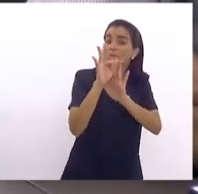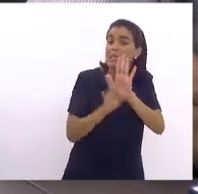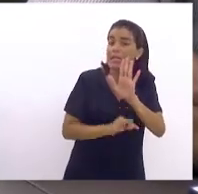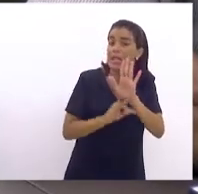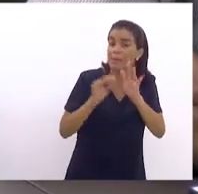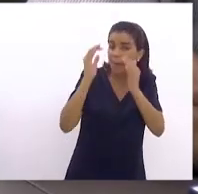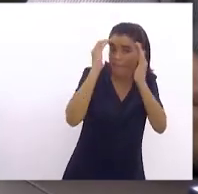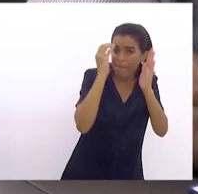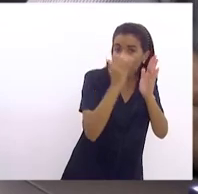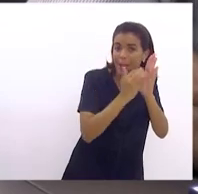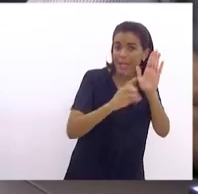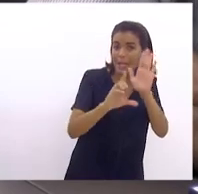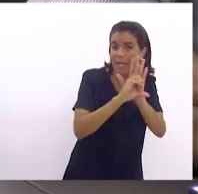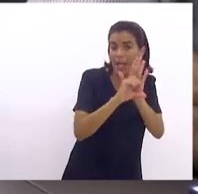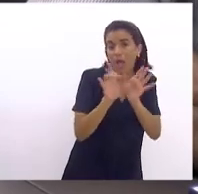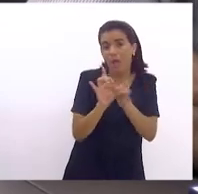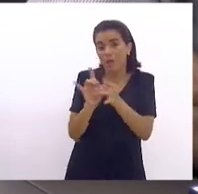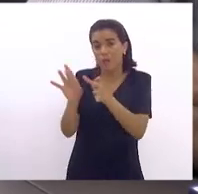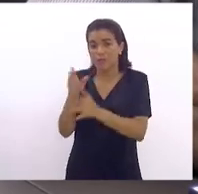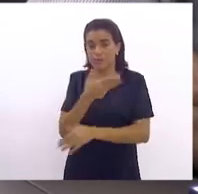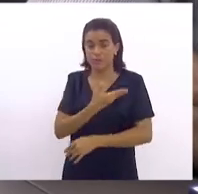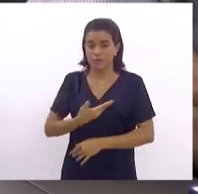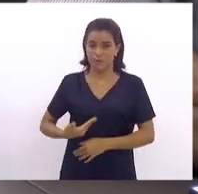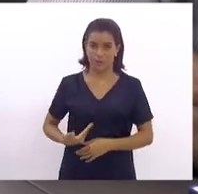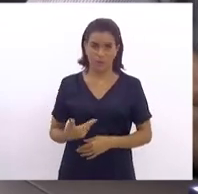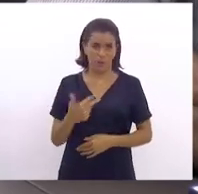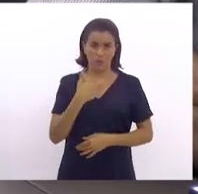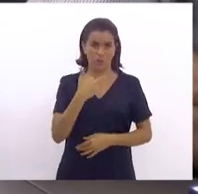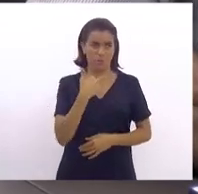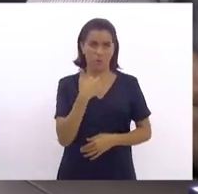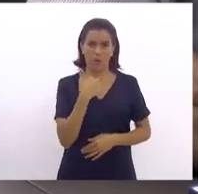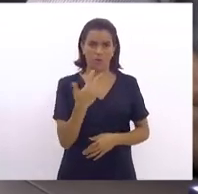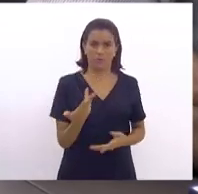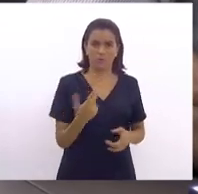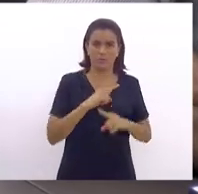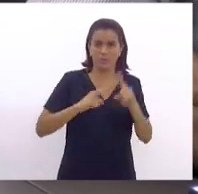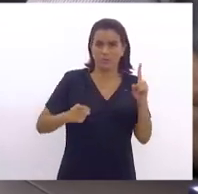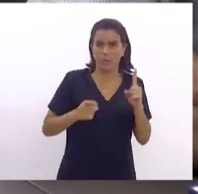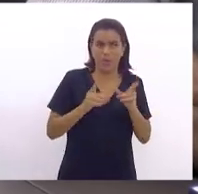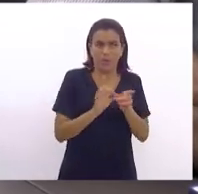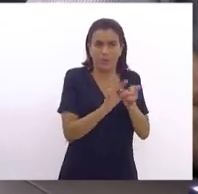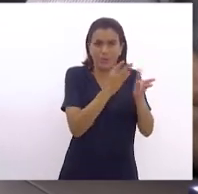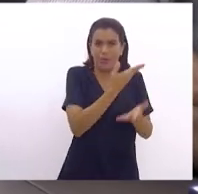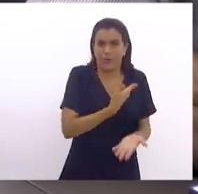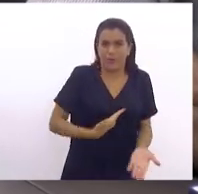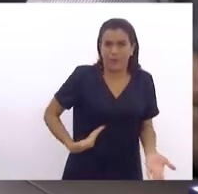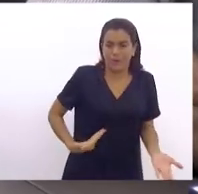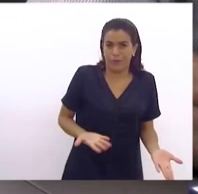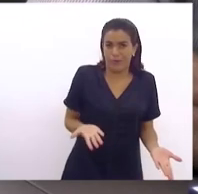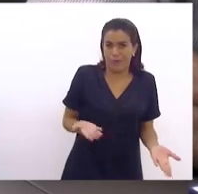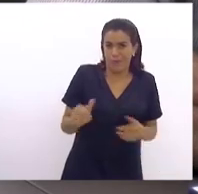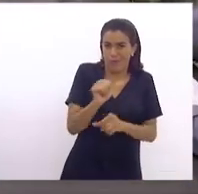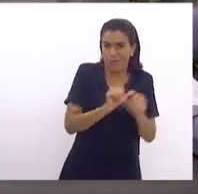autoriza o governador a fazer tal coisa. Você não pode autorizar o governador a mudar uma lei. Se me permite uma parte,